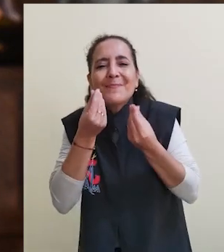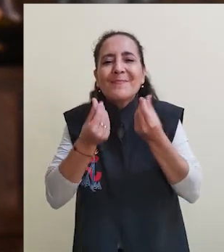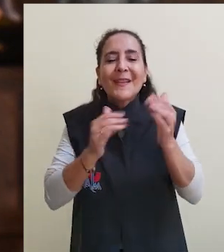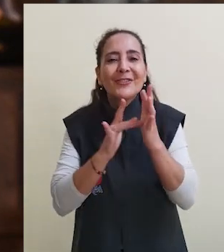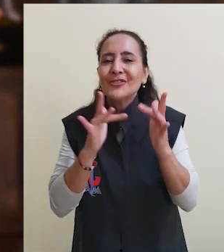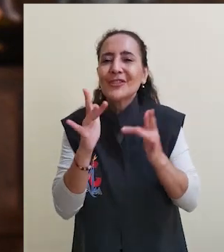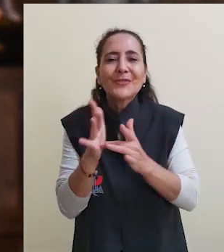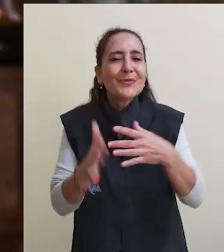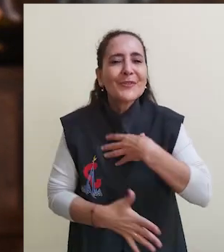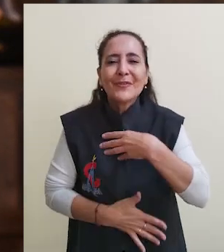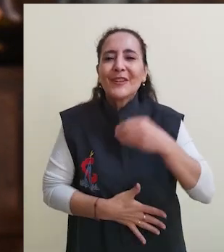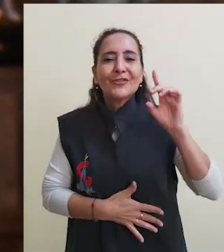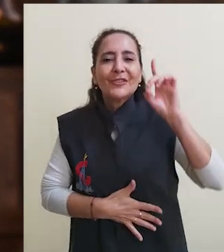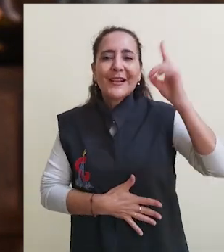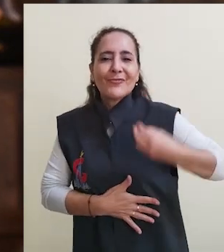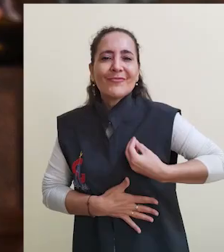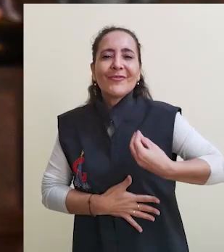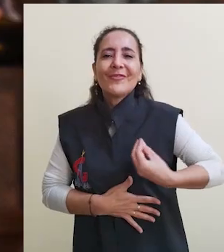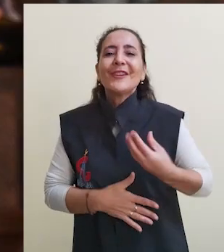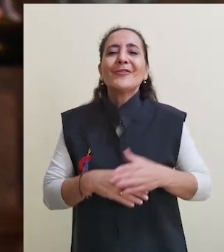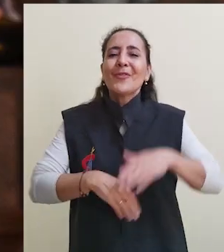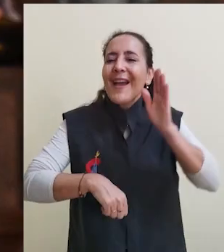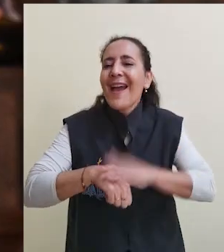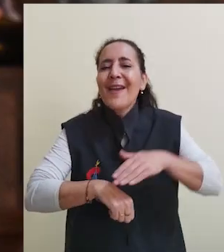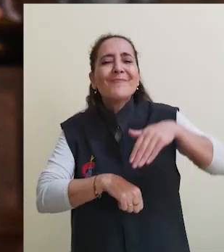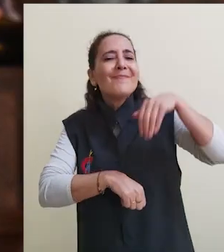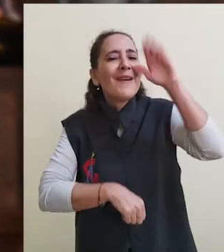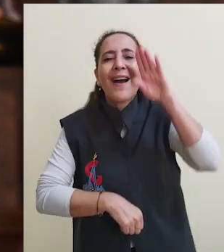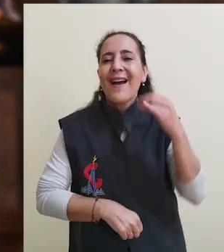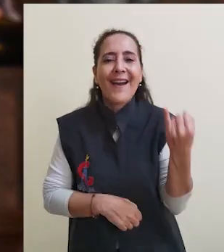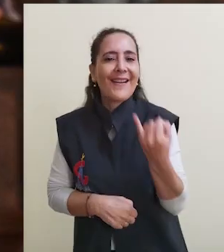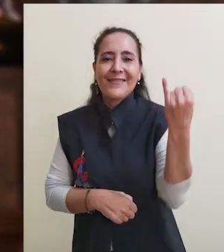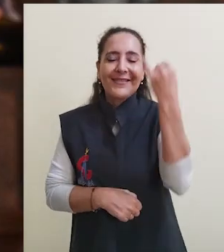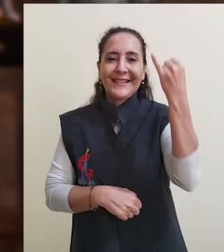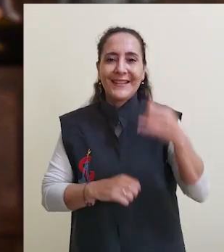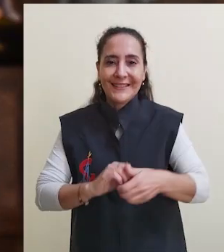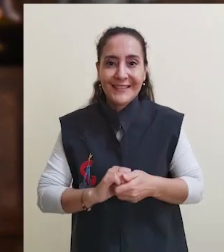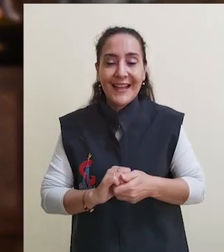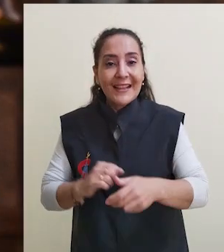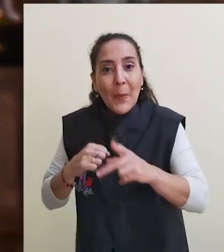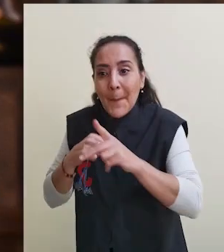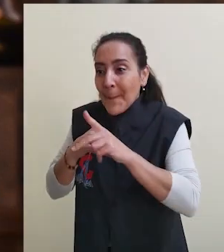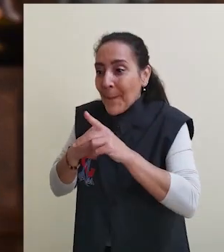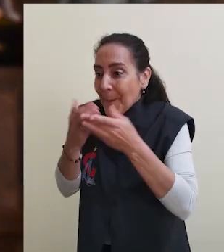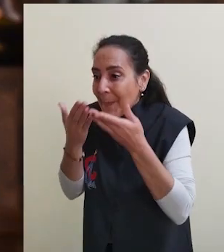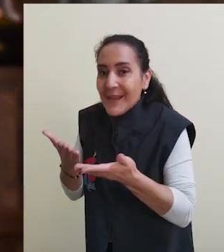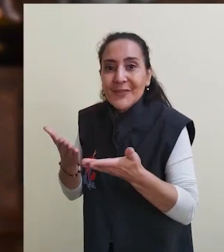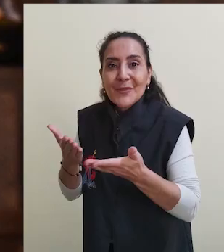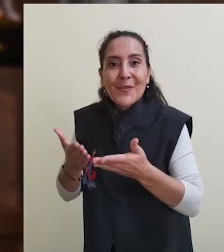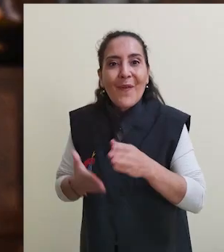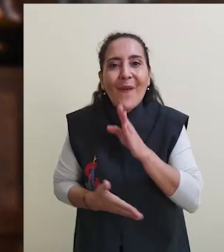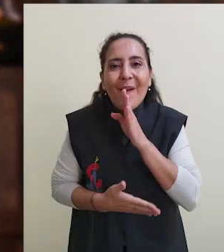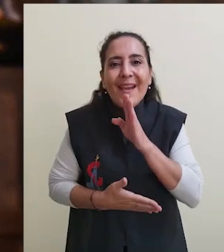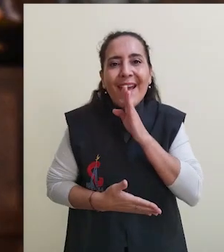saborear, experimentar Jesus como o Filho do Deus vivo, o Cristo, o Salvador. Pedro, você é tão